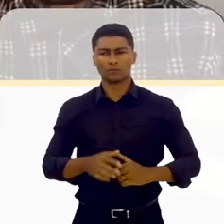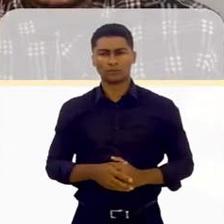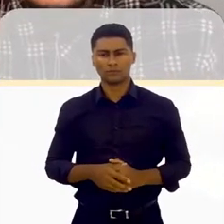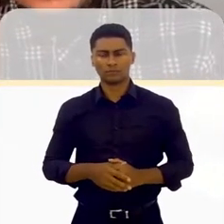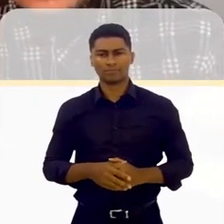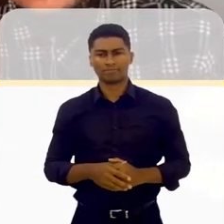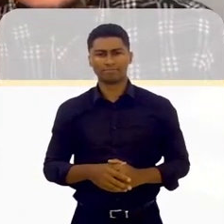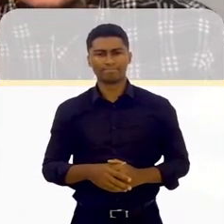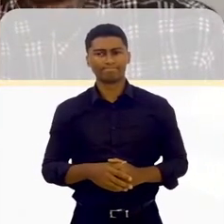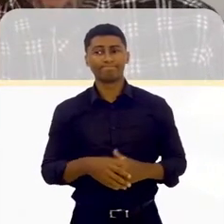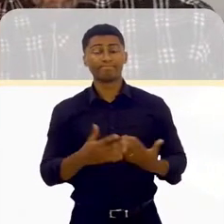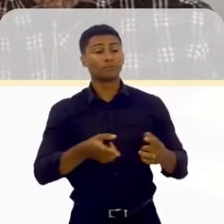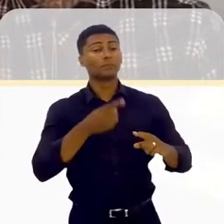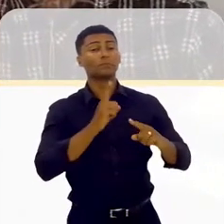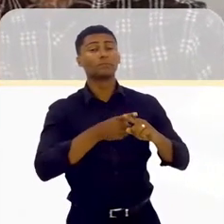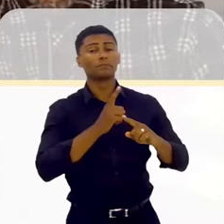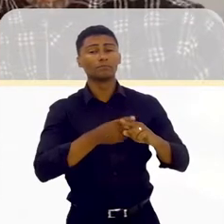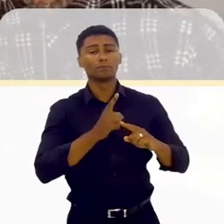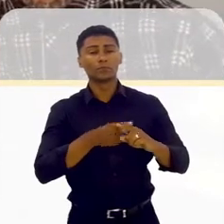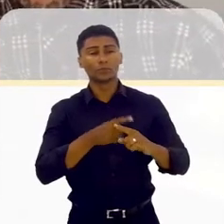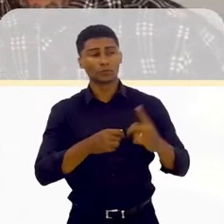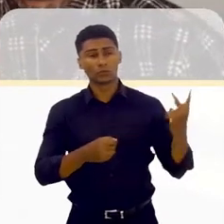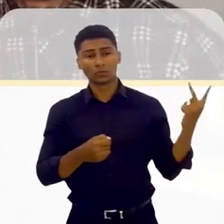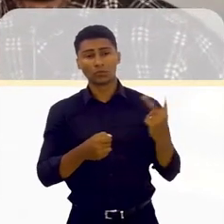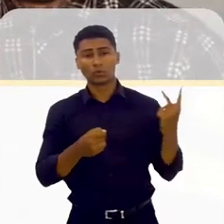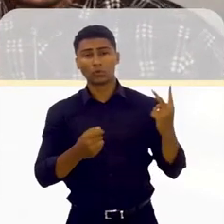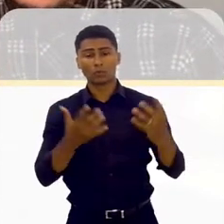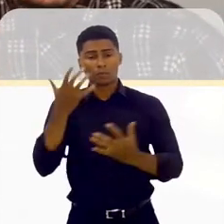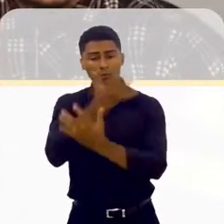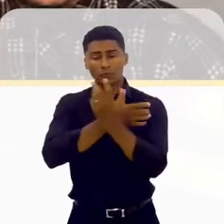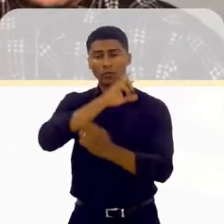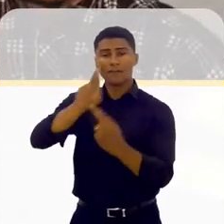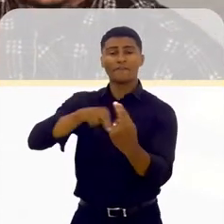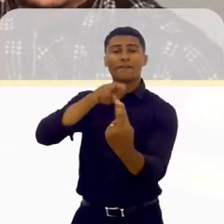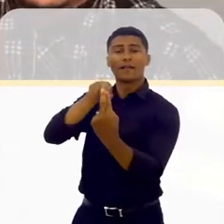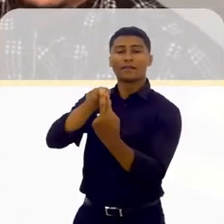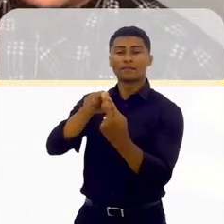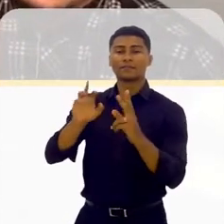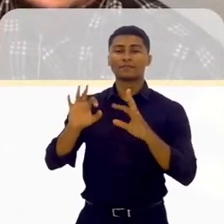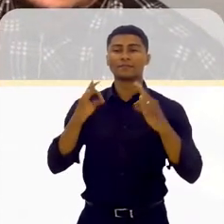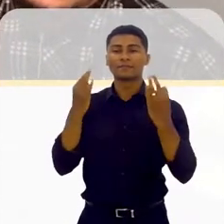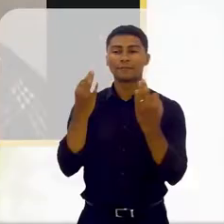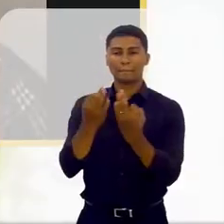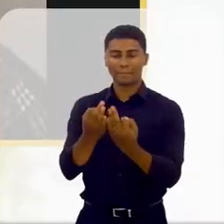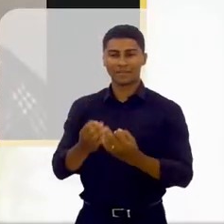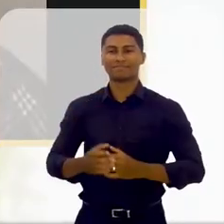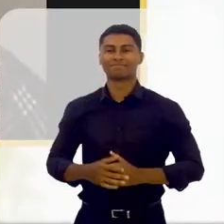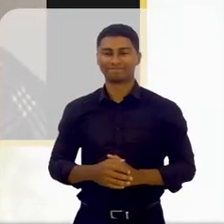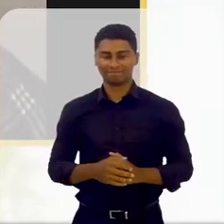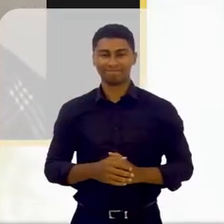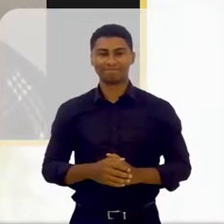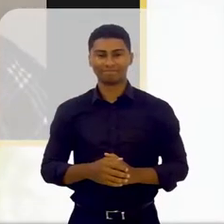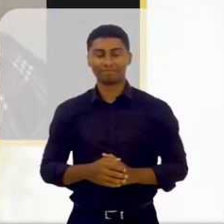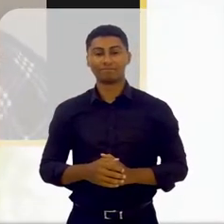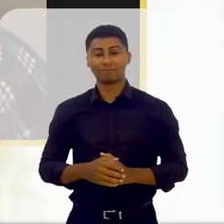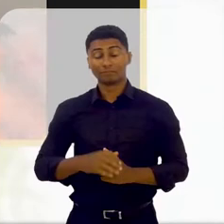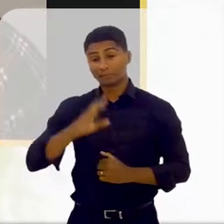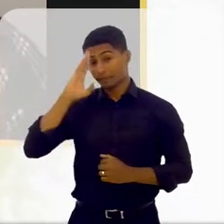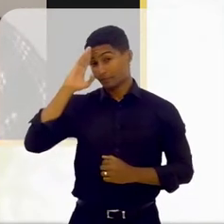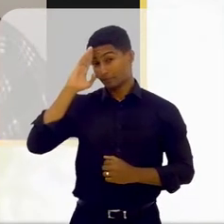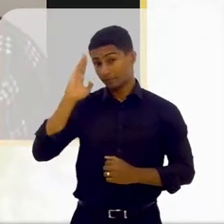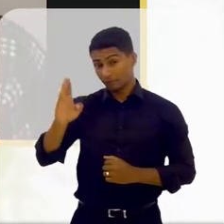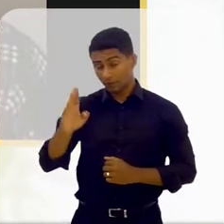Pelo fato de da gente ter uma referência musical muito grande com a família, né? O